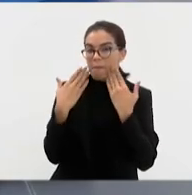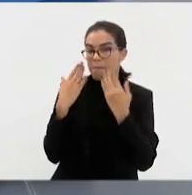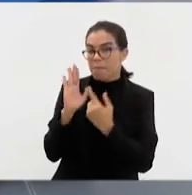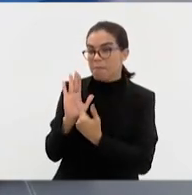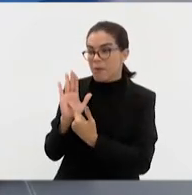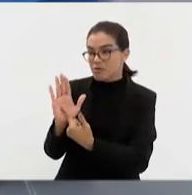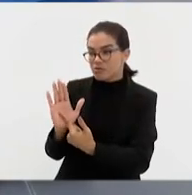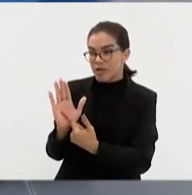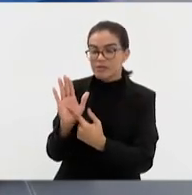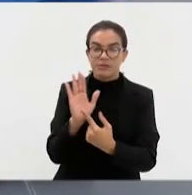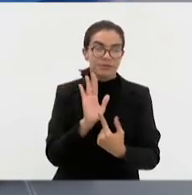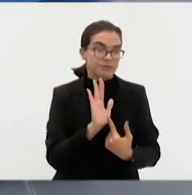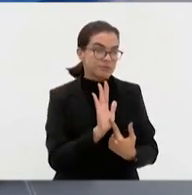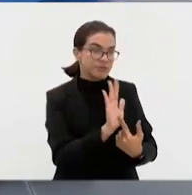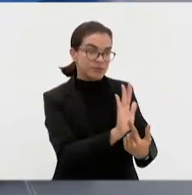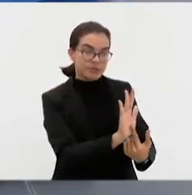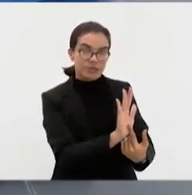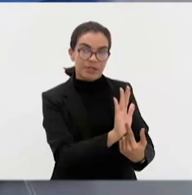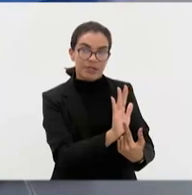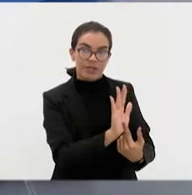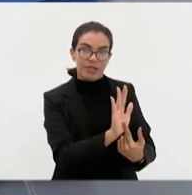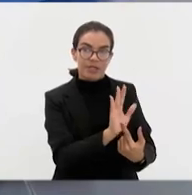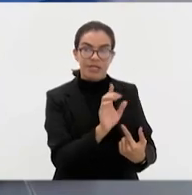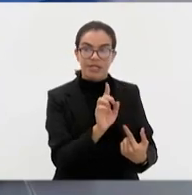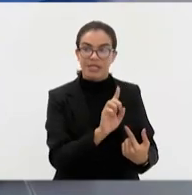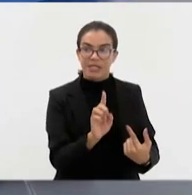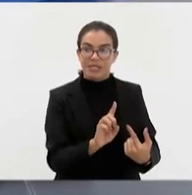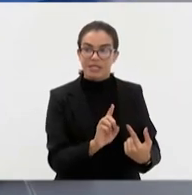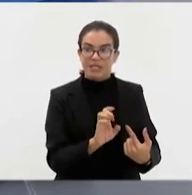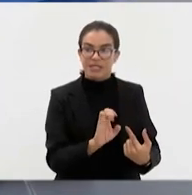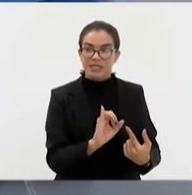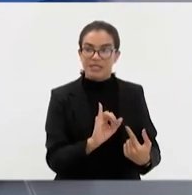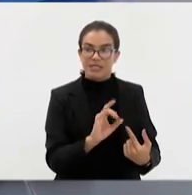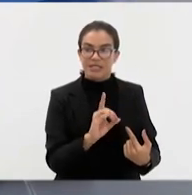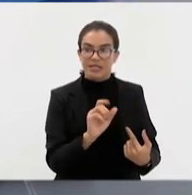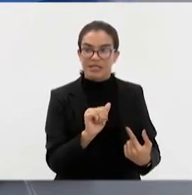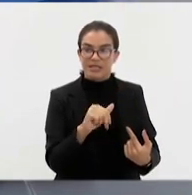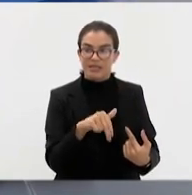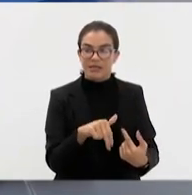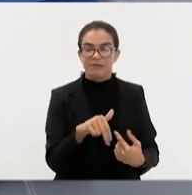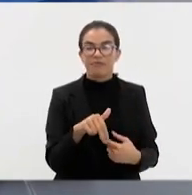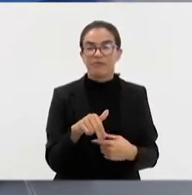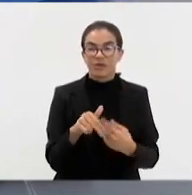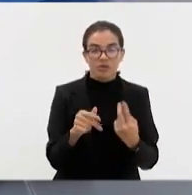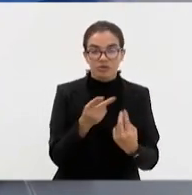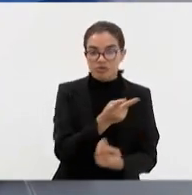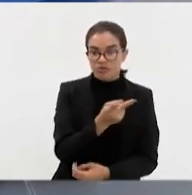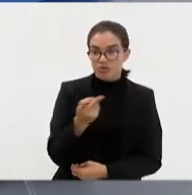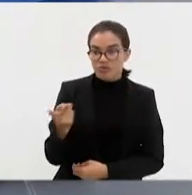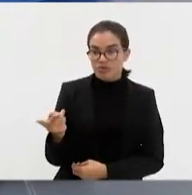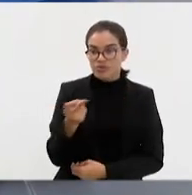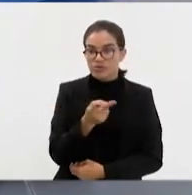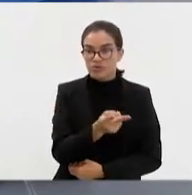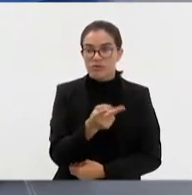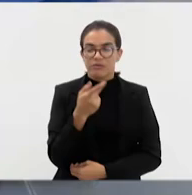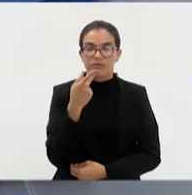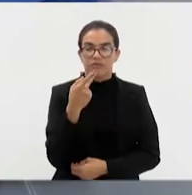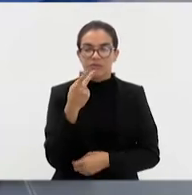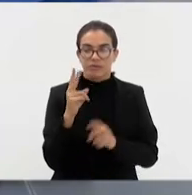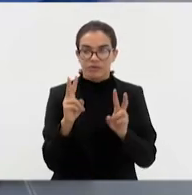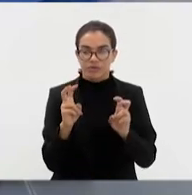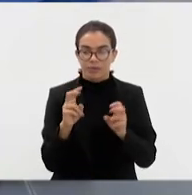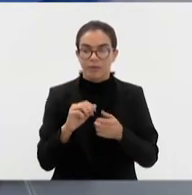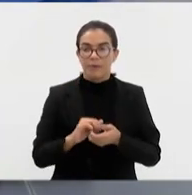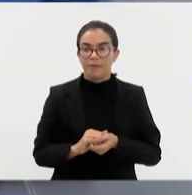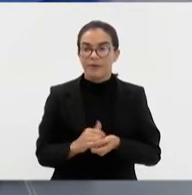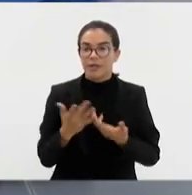Excelência como a deputada Índia, perdão, a deputada Zeidan, porque ambos também falaram sobre essa questão. E